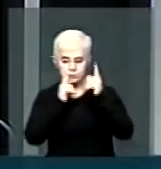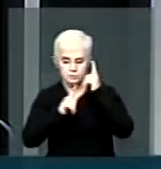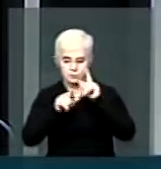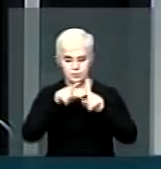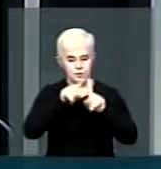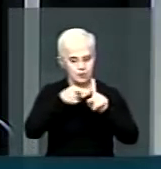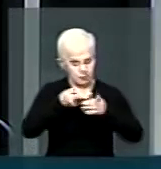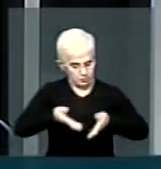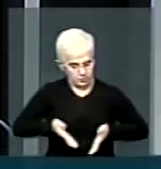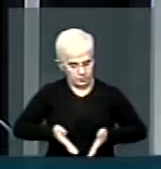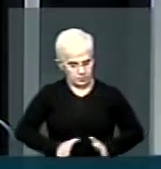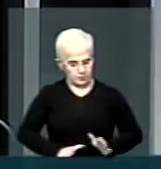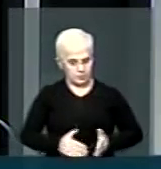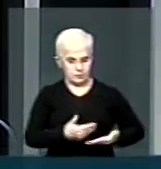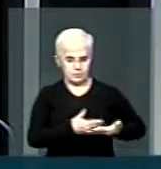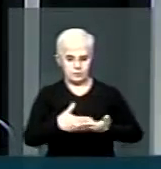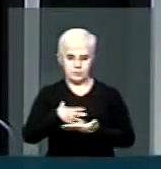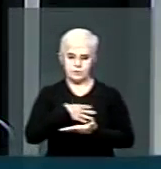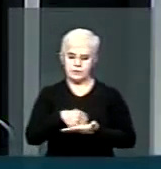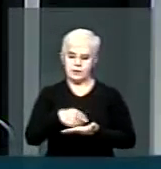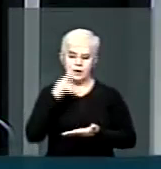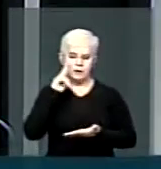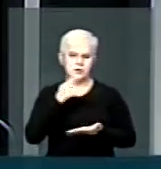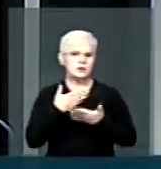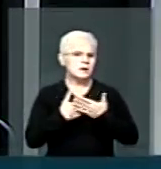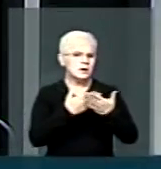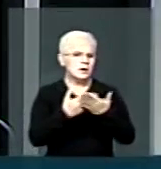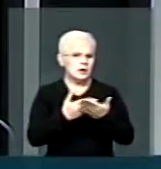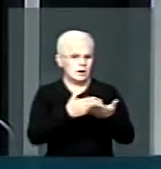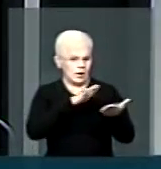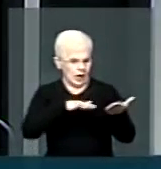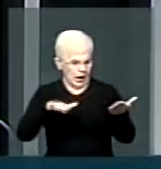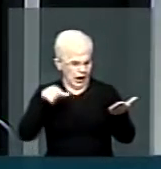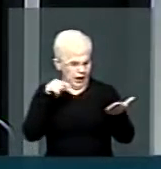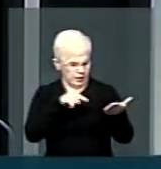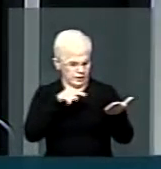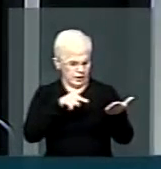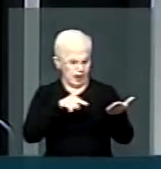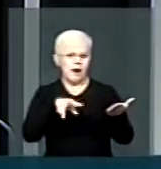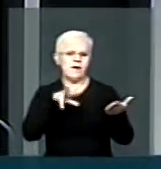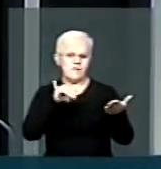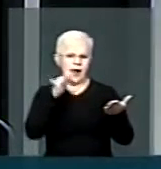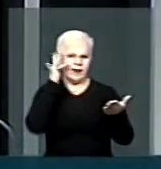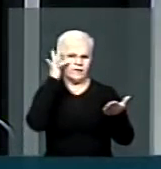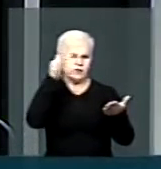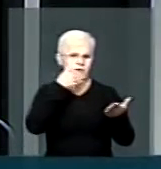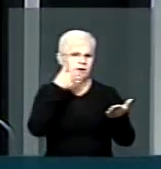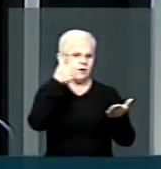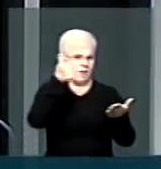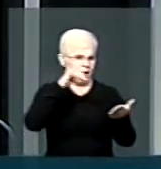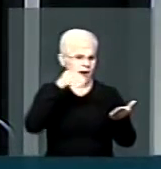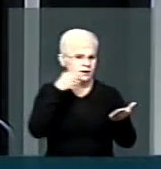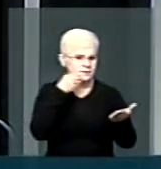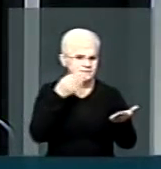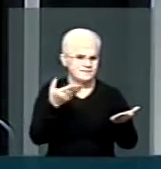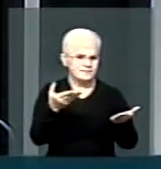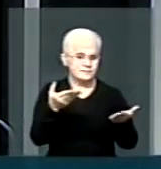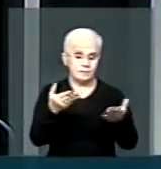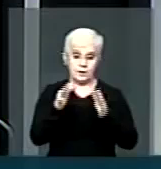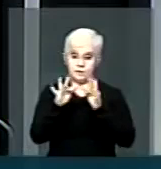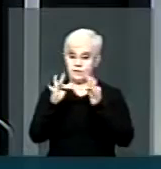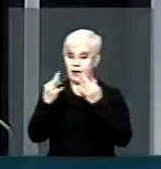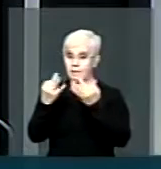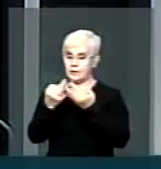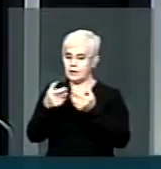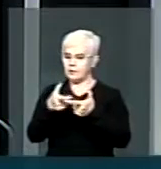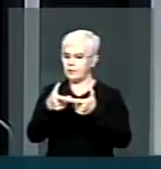filho, avaliando se essa criança terá espaço, oportunidade no futuro. Famílias não podem